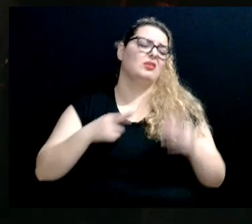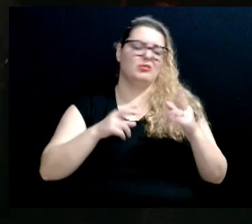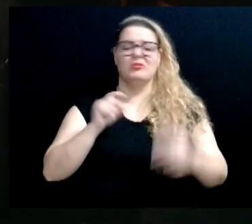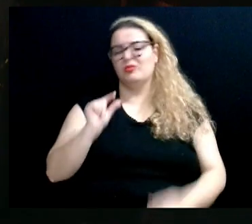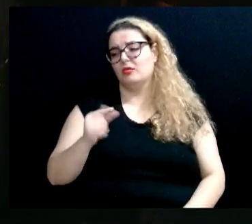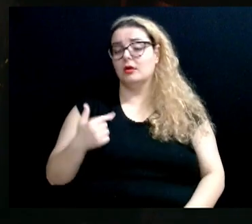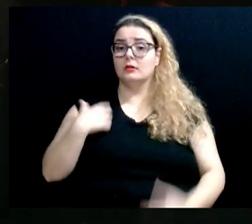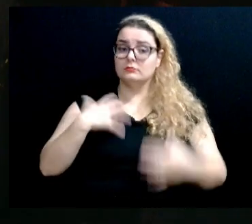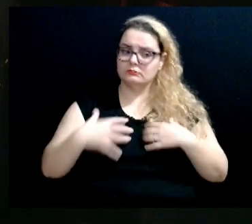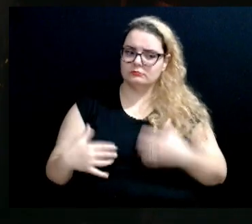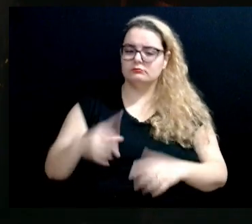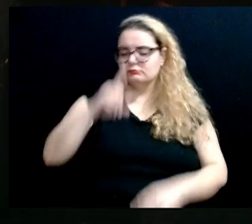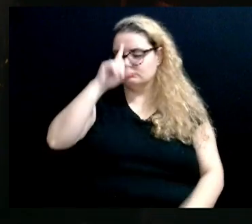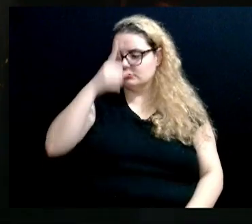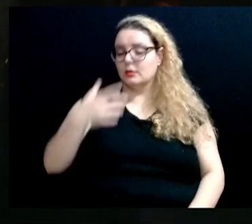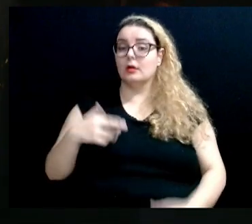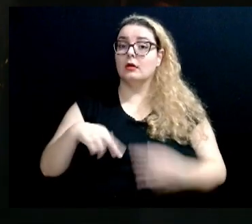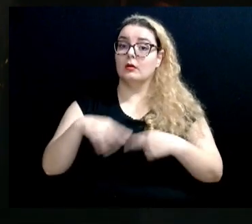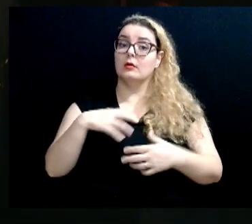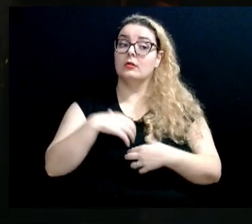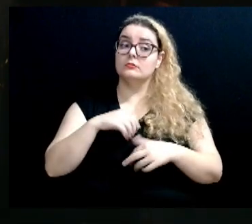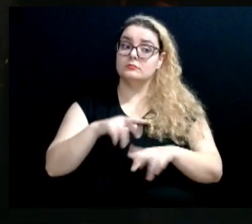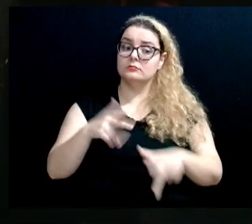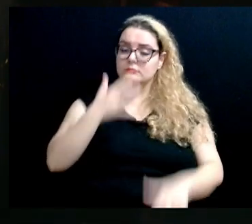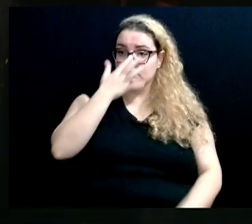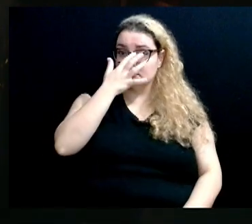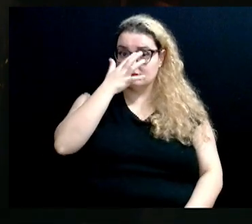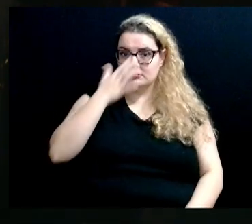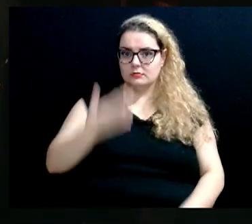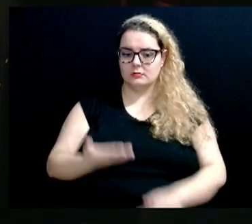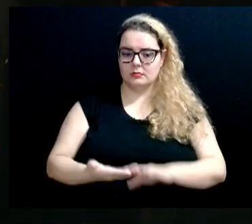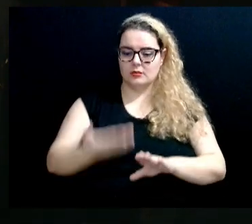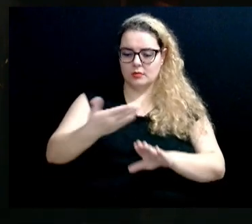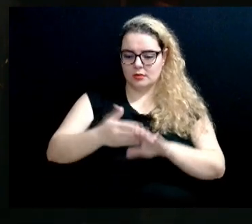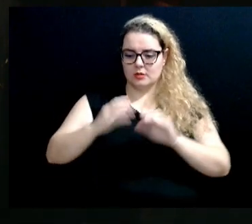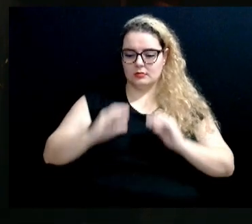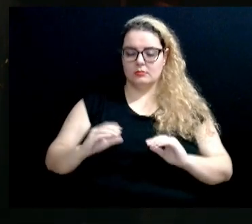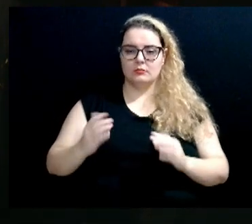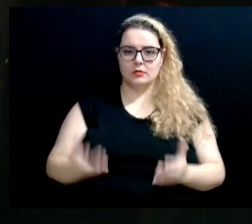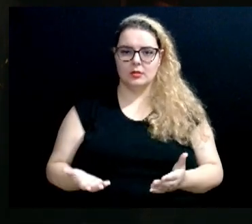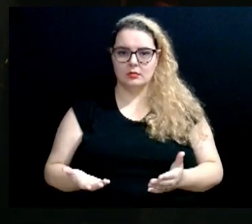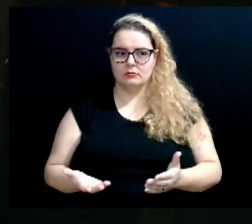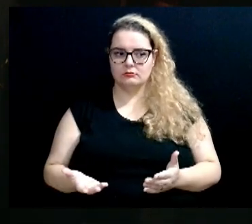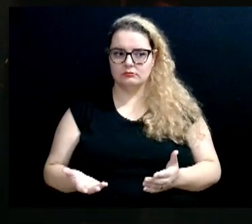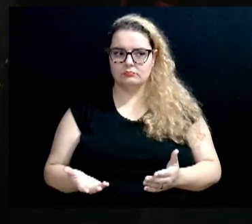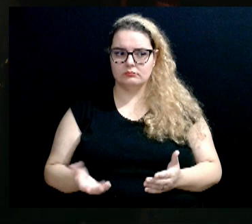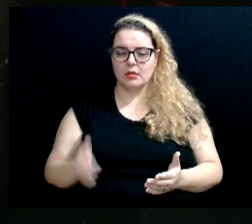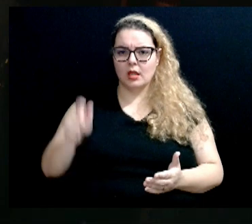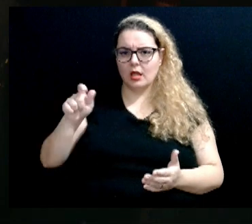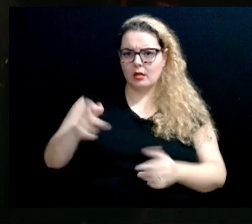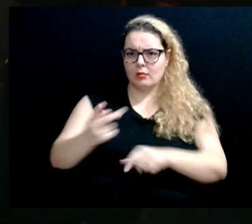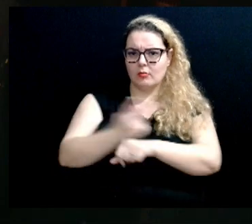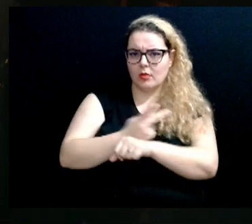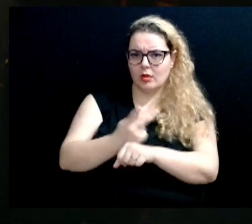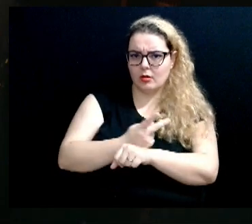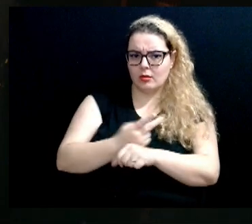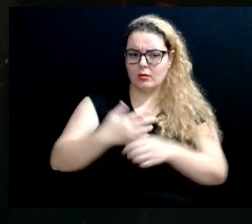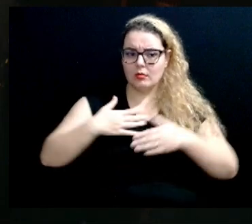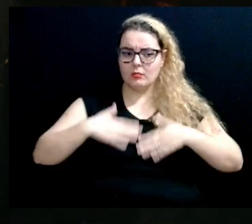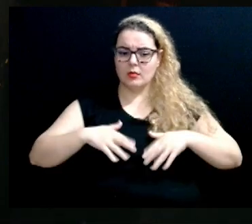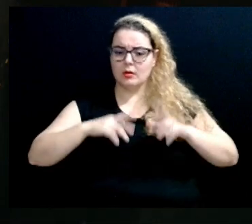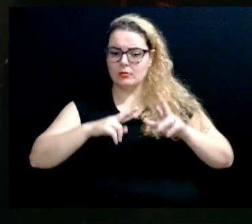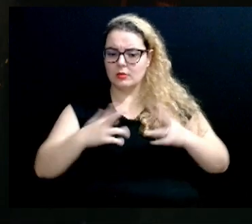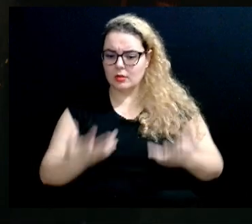questão emocional, né, por trás desse comportamento, a pessoa está buscando descanso ou